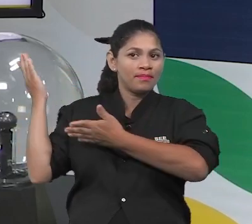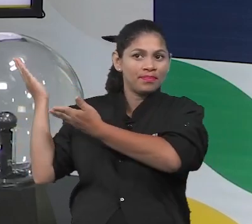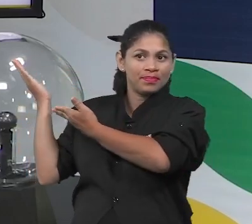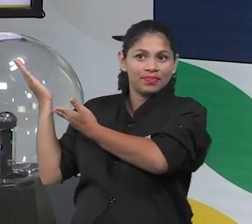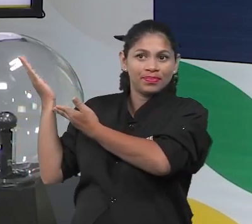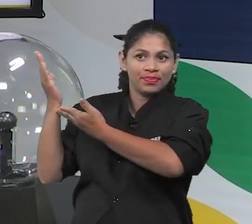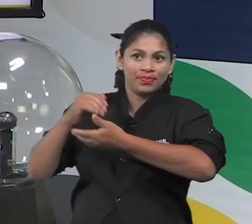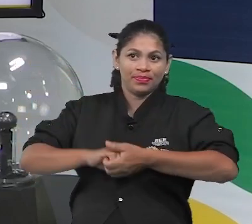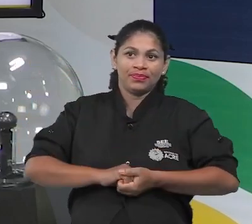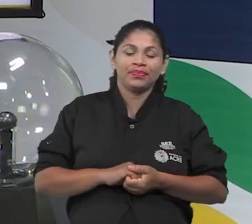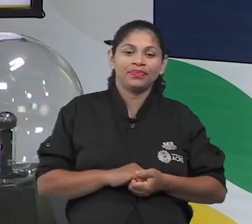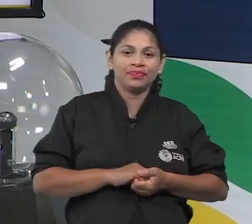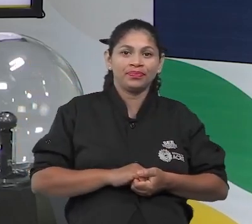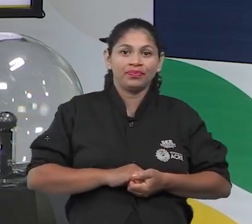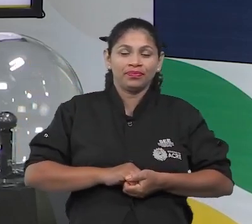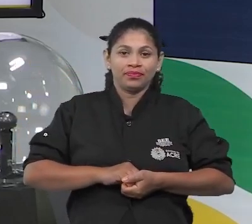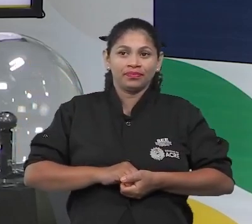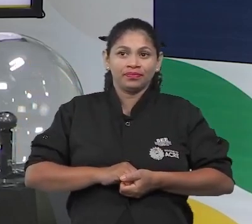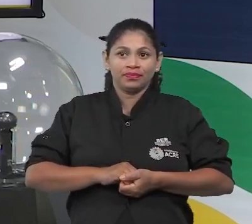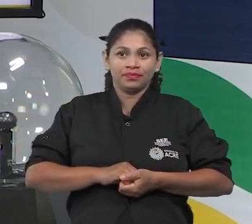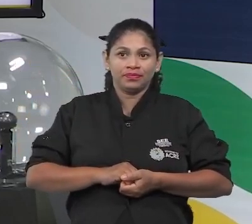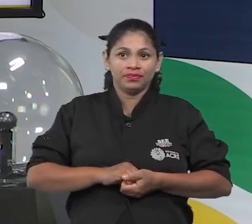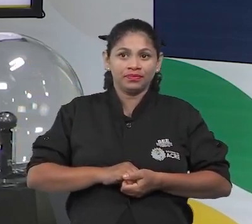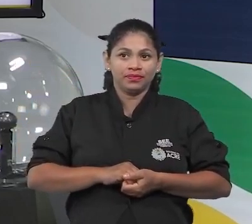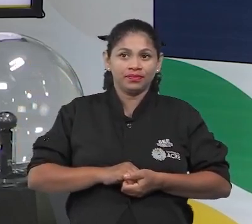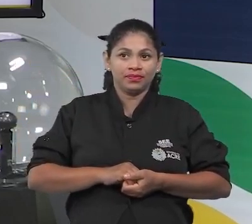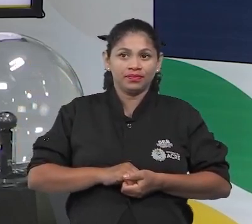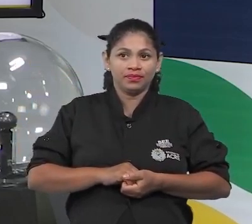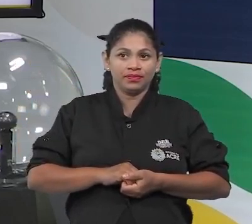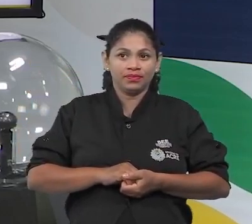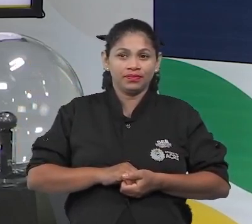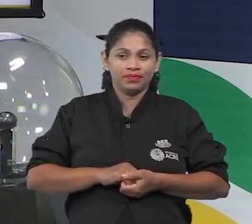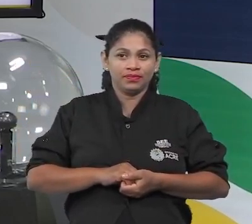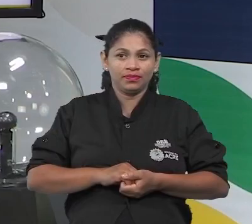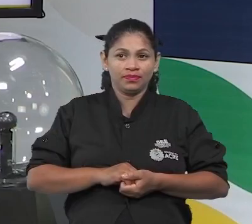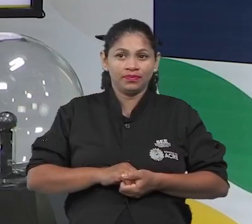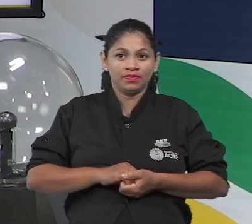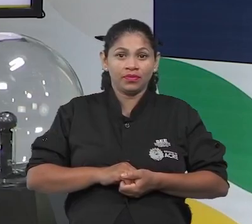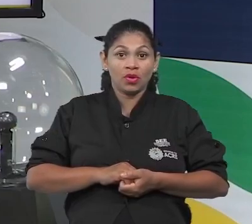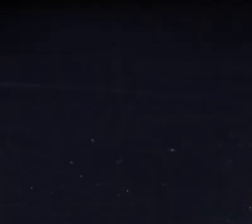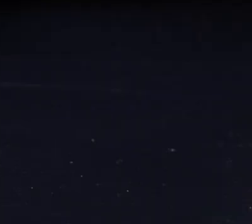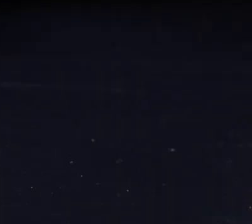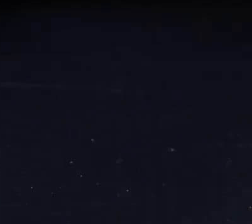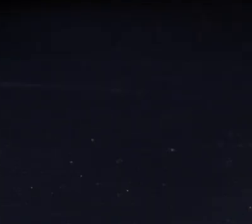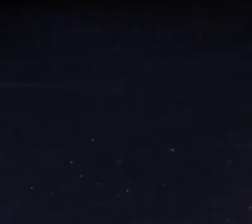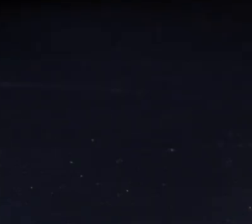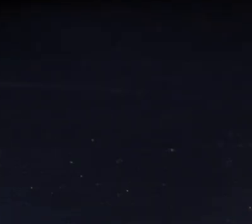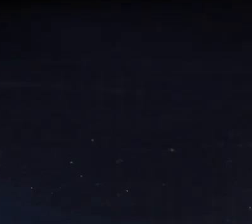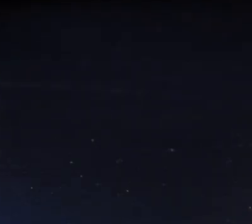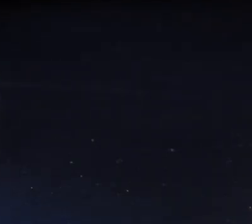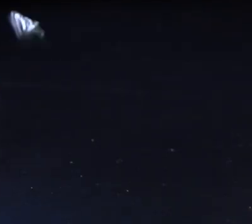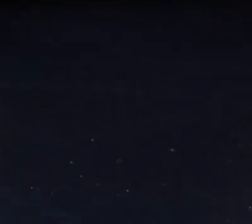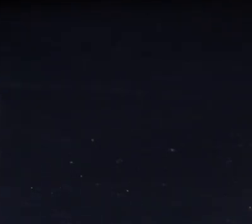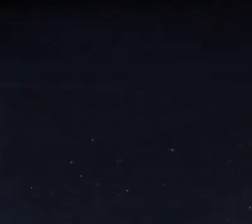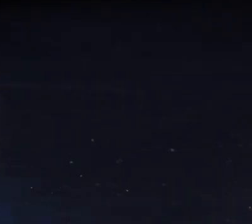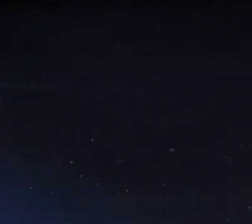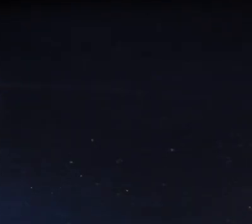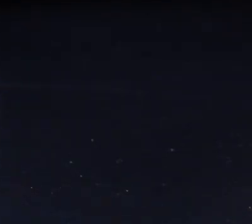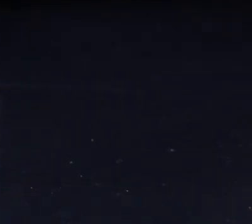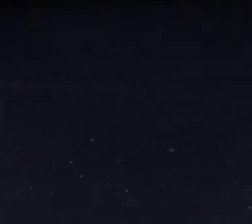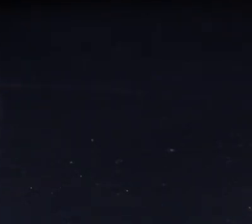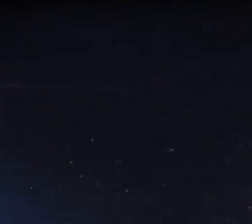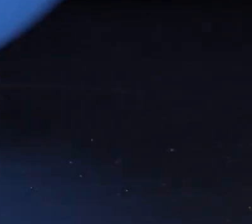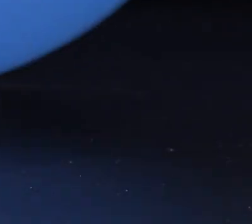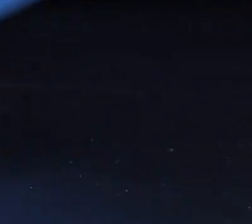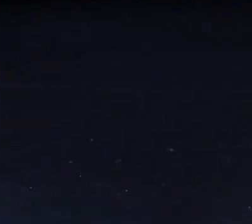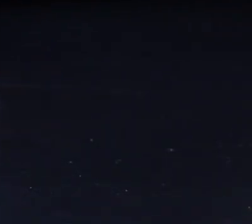meu cabelo e criar ali uma força estática. Então, ó, quando a gente aproximar esse balão aqui do alumínio, ele